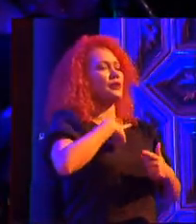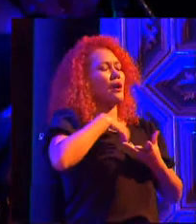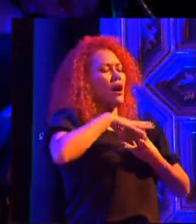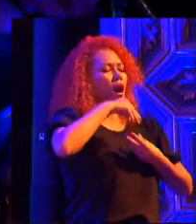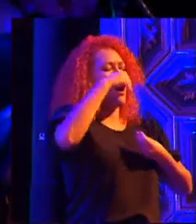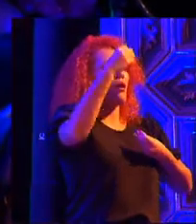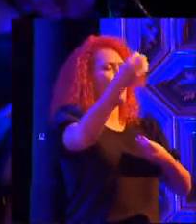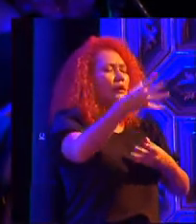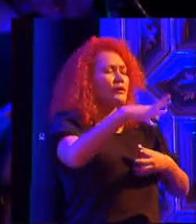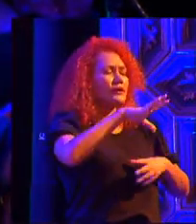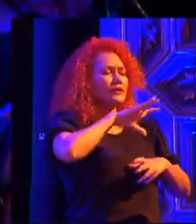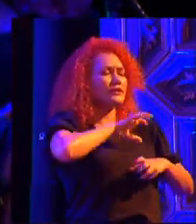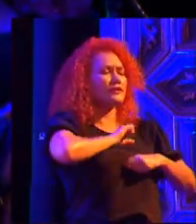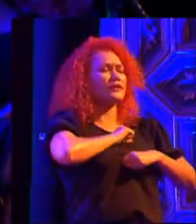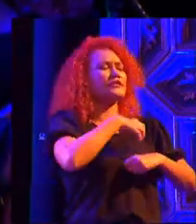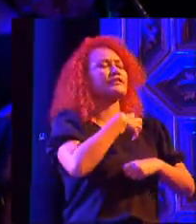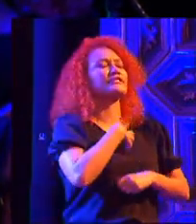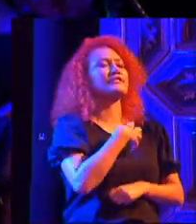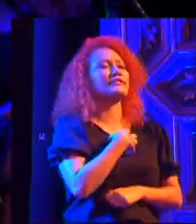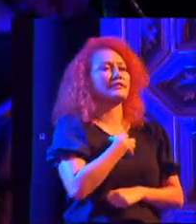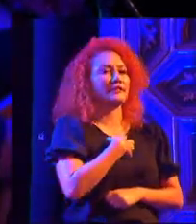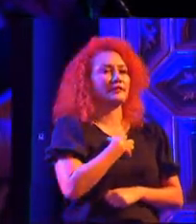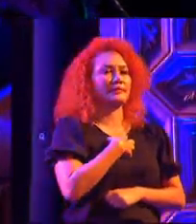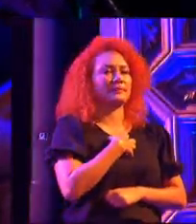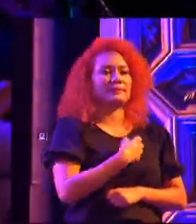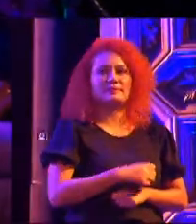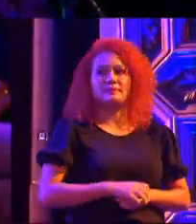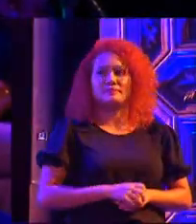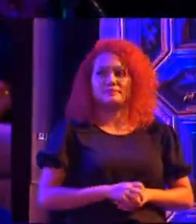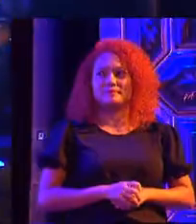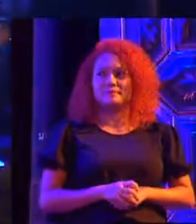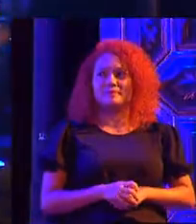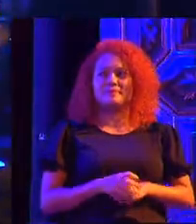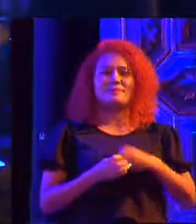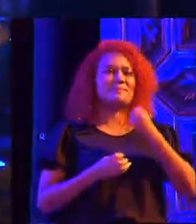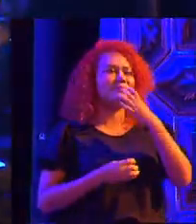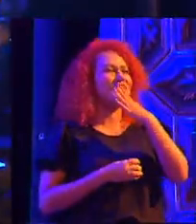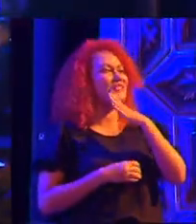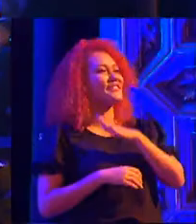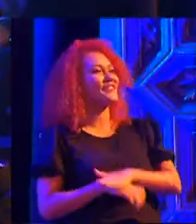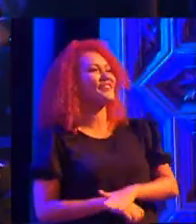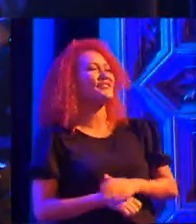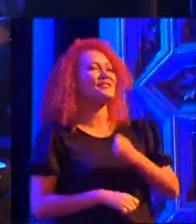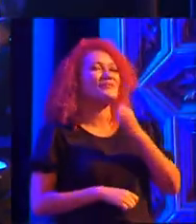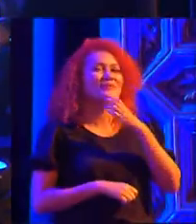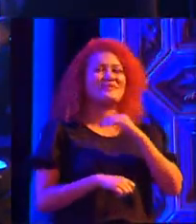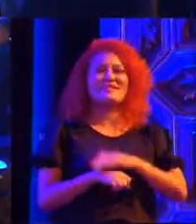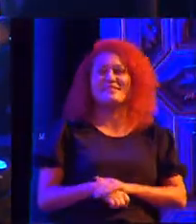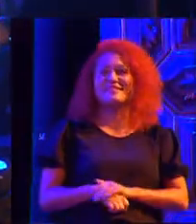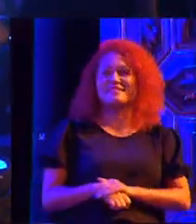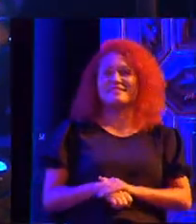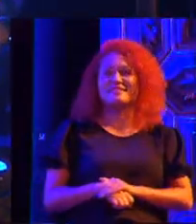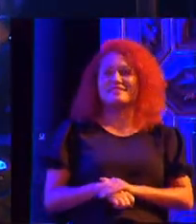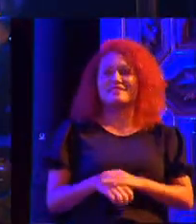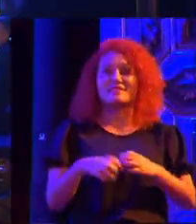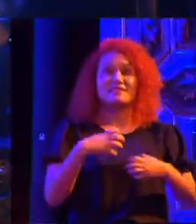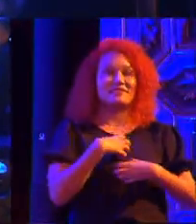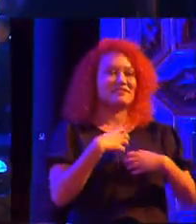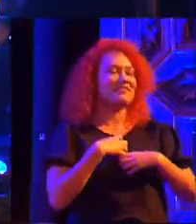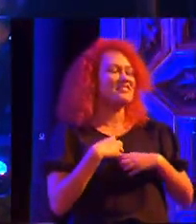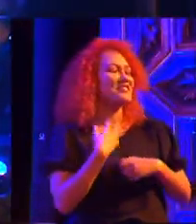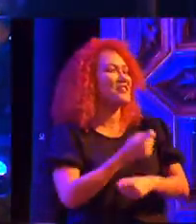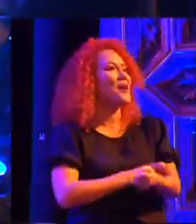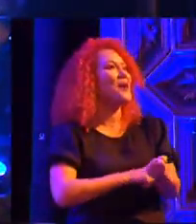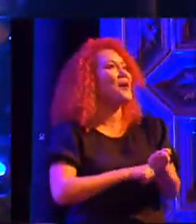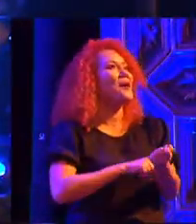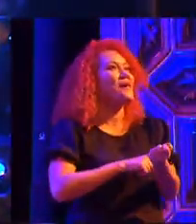com muita profundidade. Boa noite, Lutz. É isso, momento emocionante mesmo.